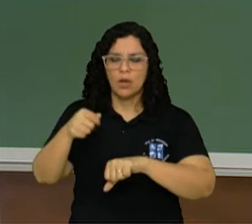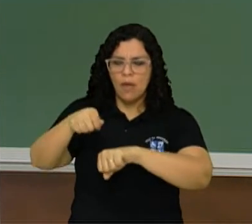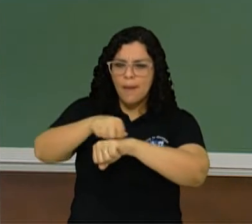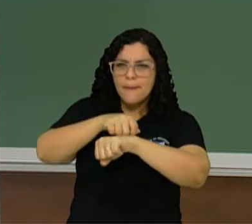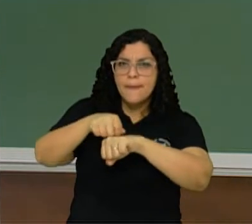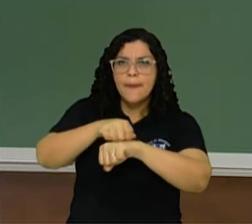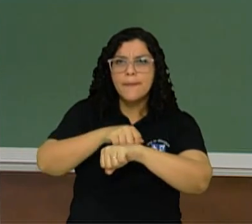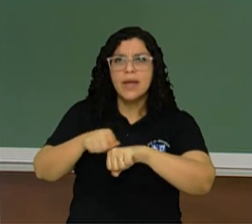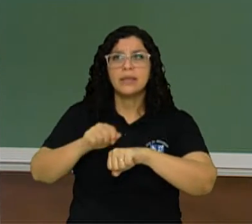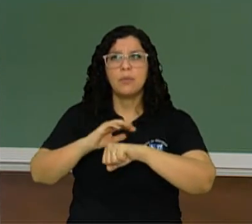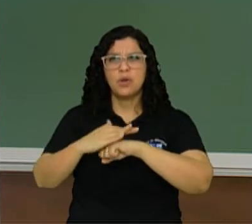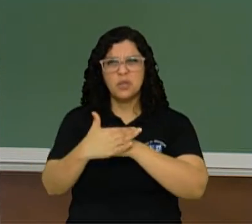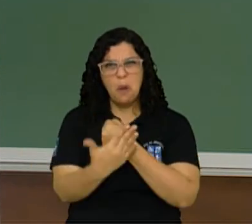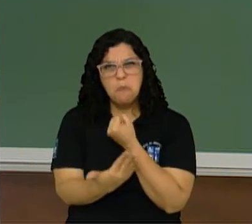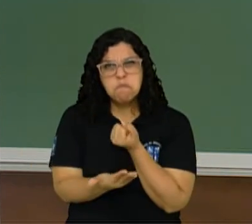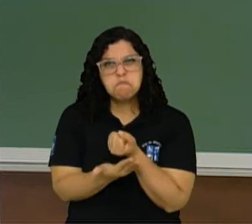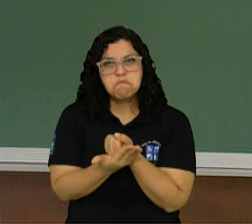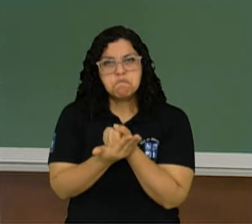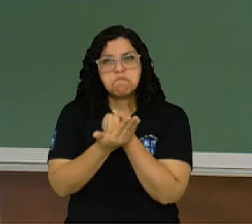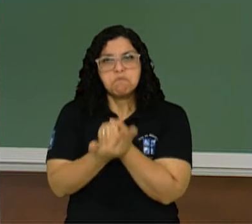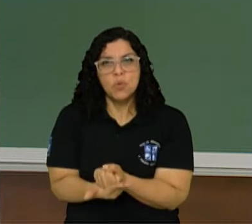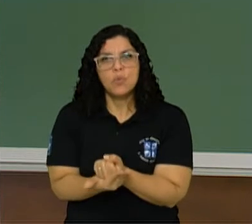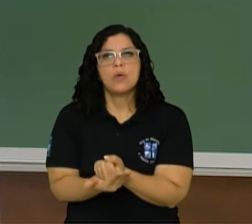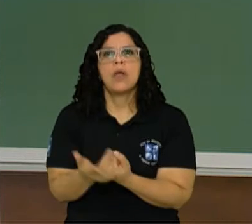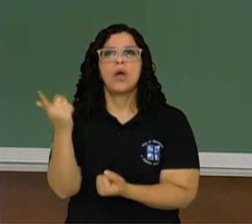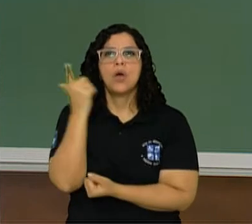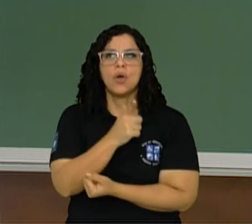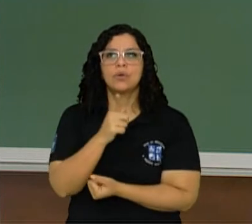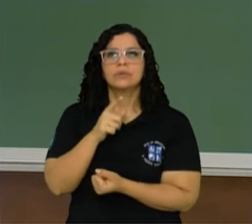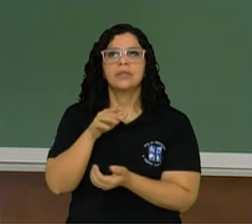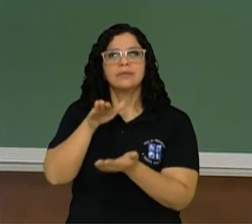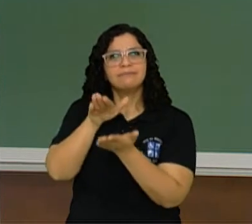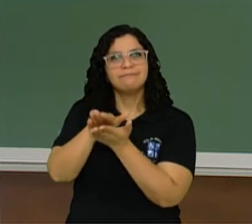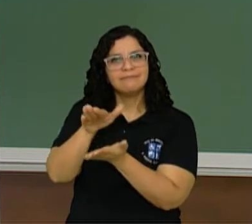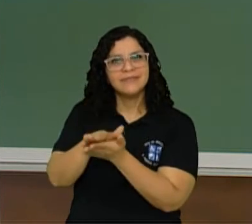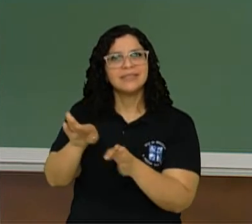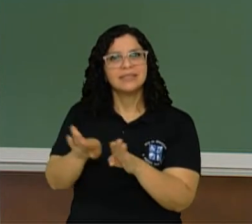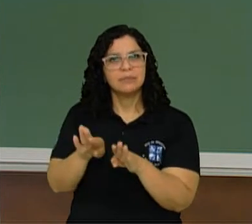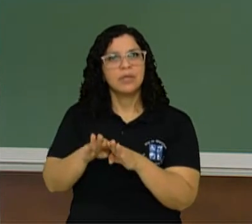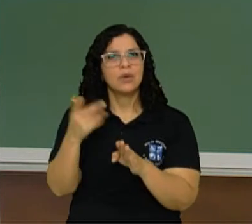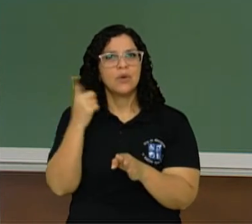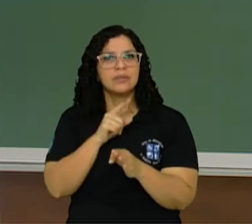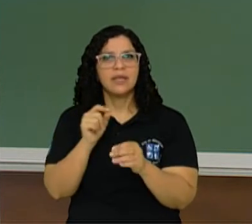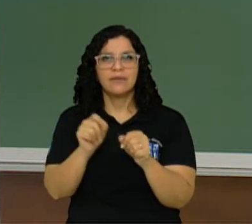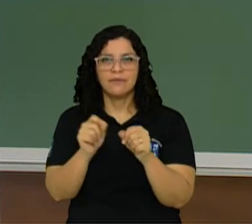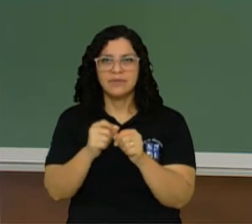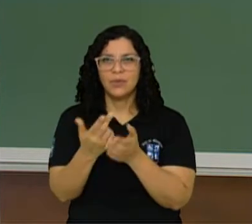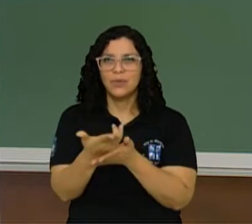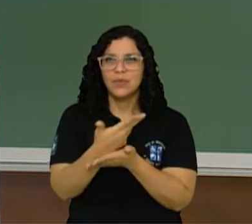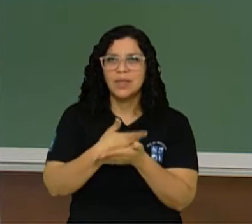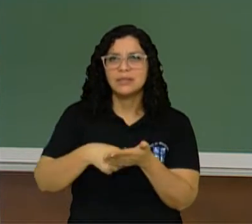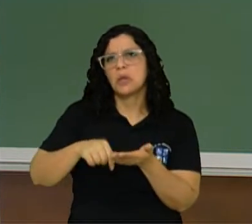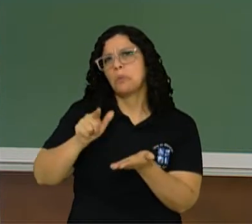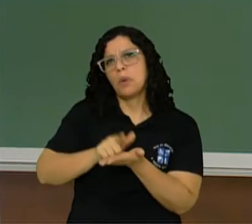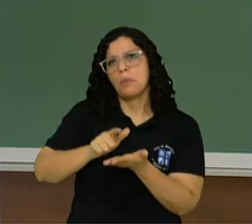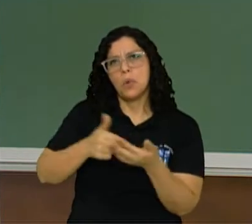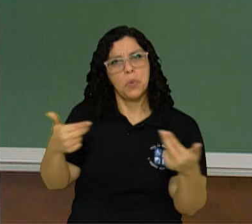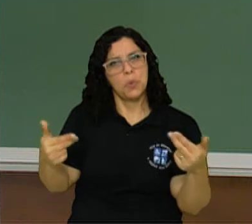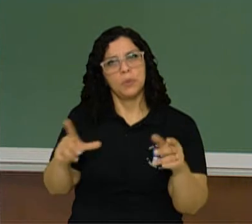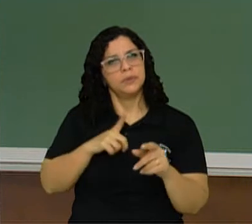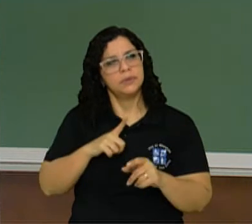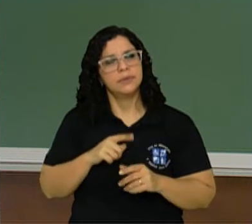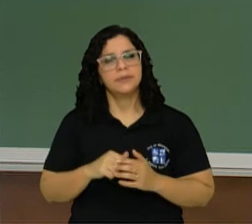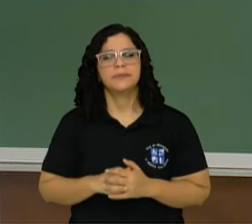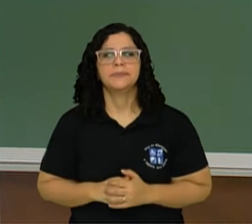da gordura para poder ter a repulsão e agir ali e ser gravado as